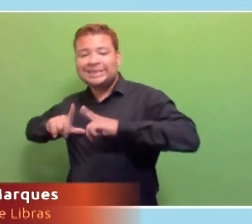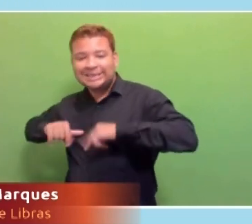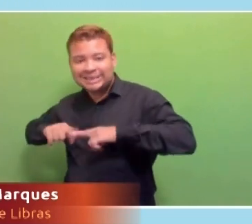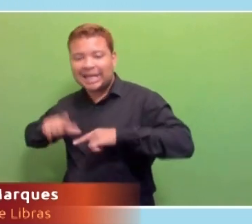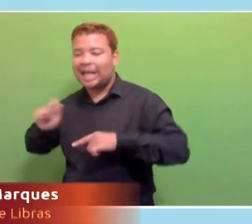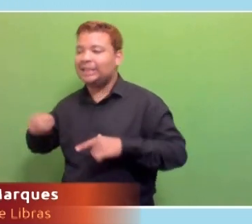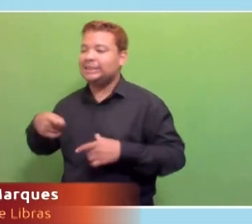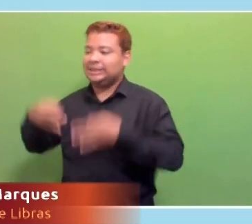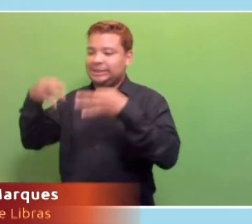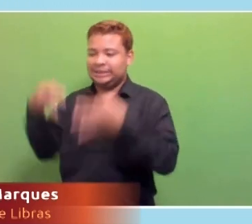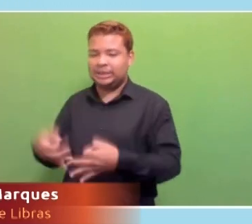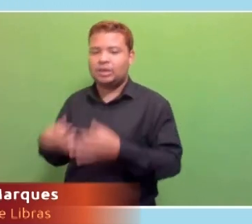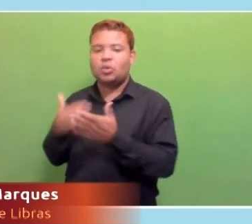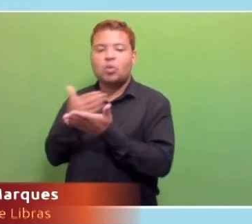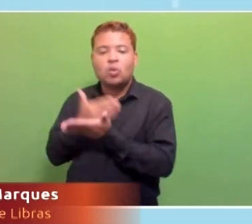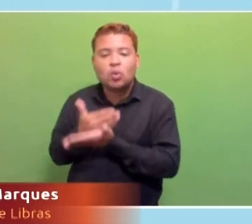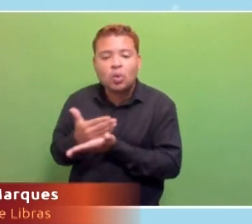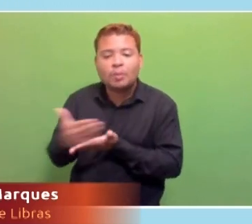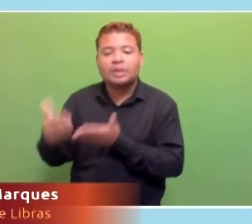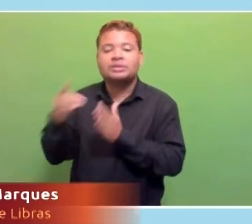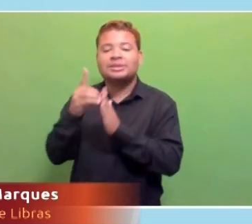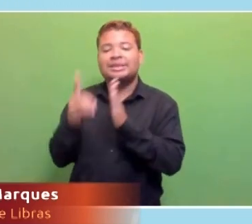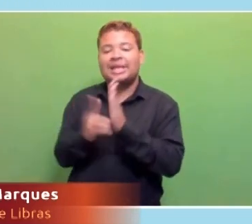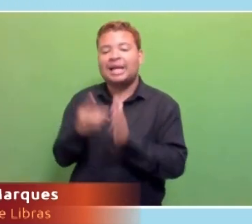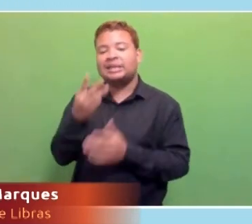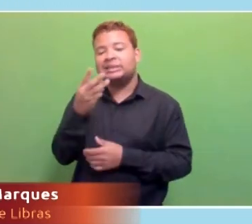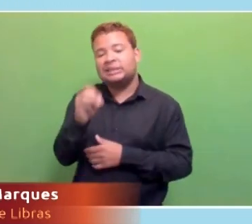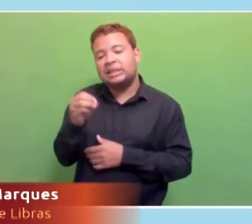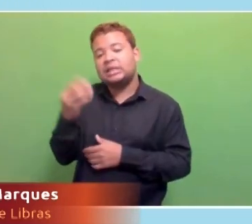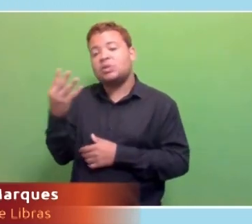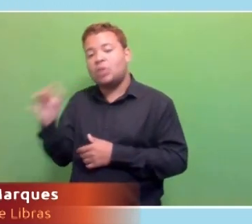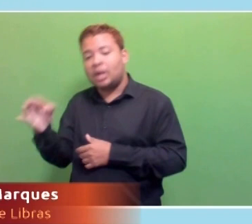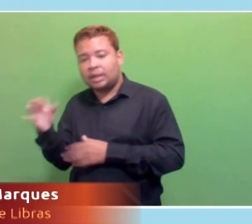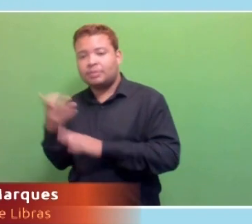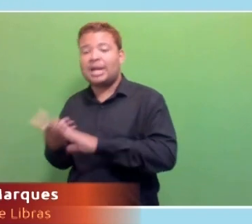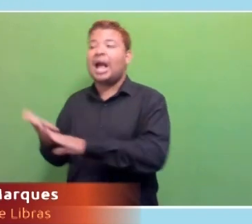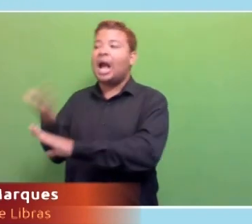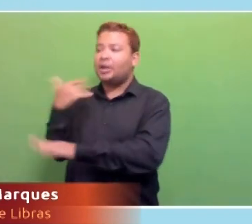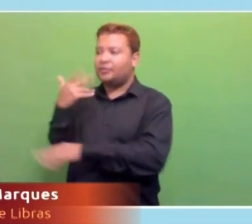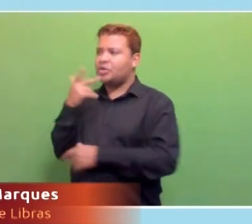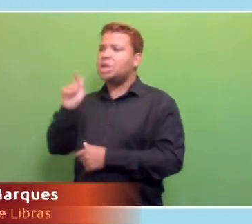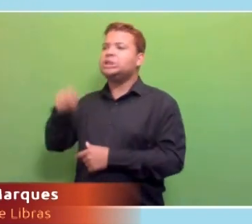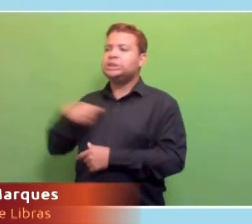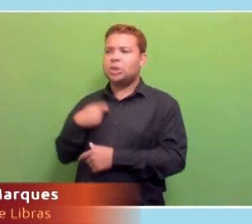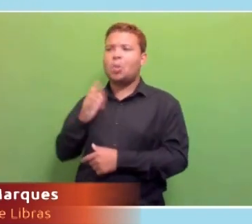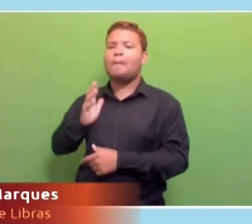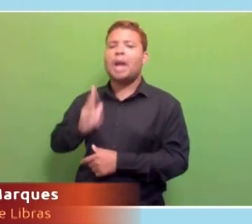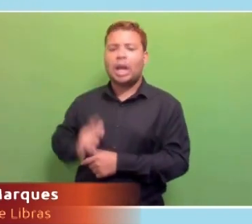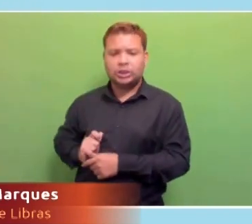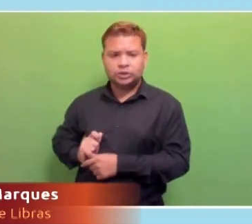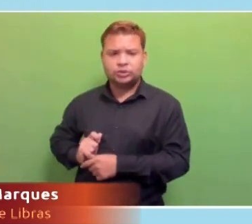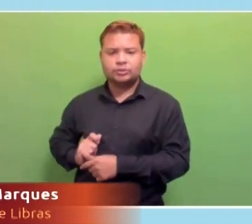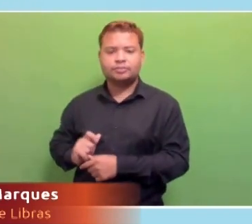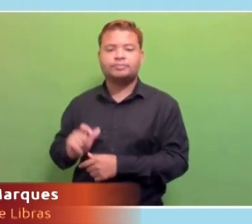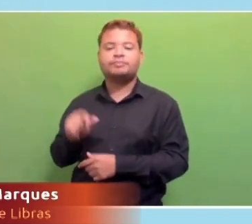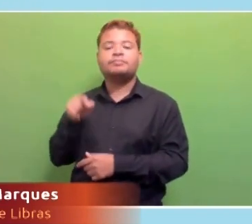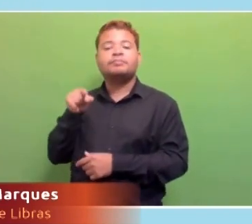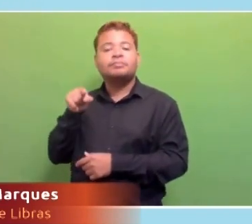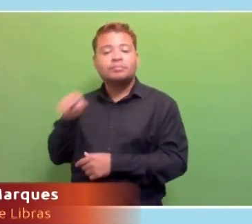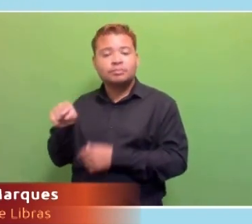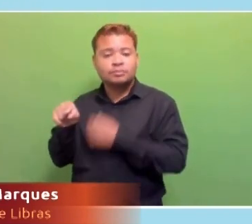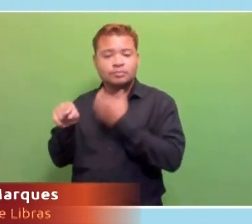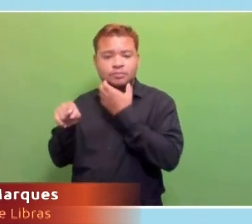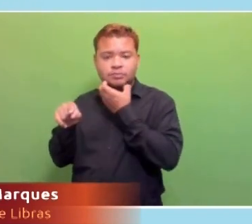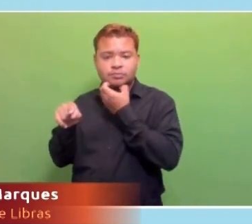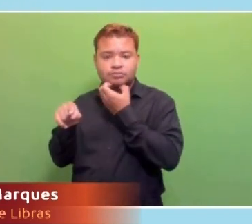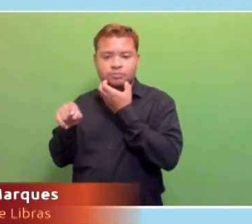40. Antes, eles mesmos se identificavam como palestinos. Né? Então, isso é importante também para entender como não havia